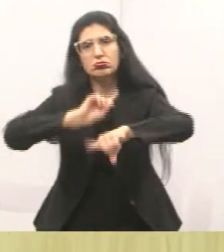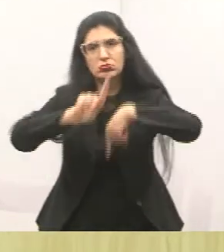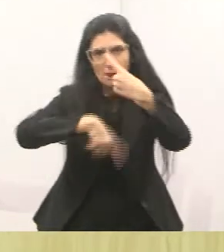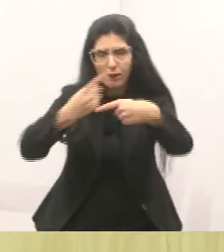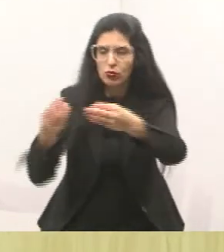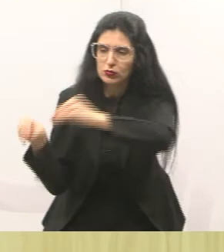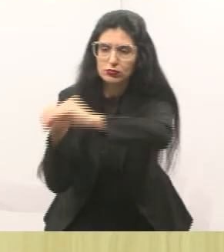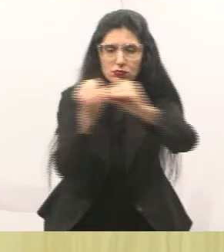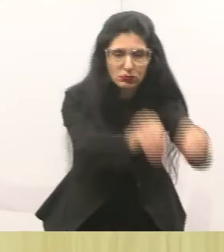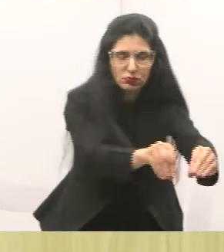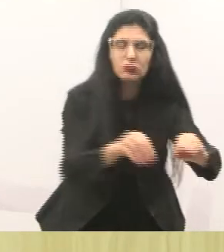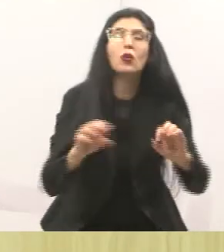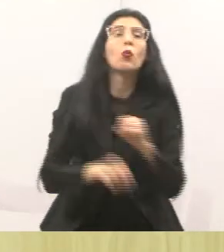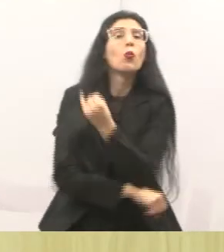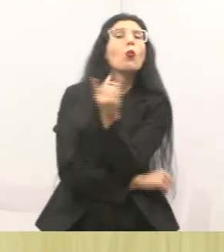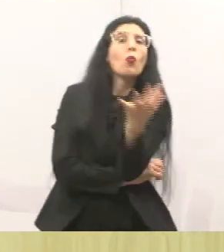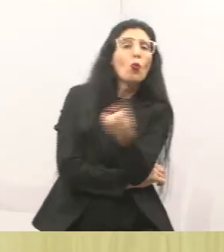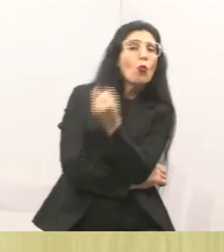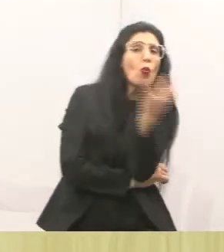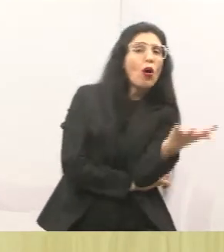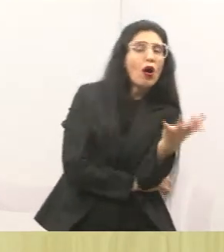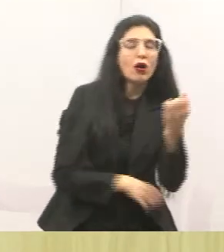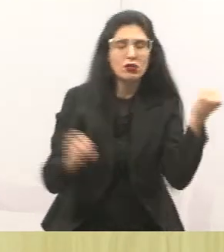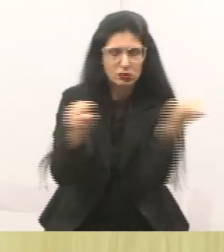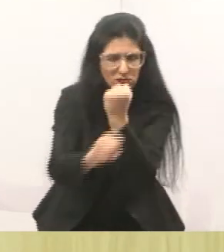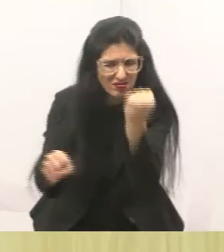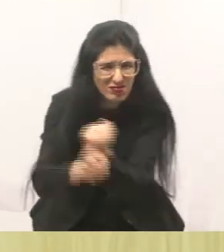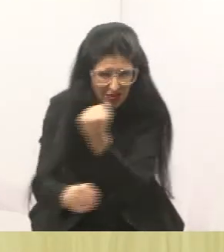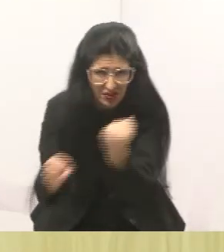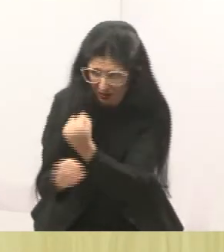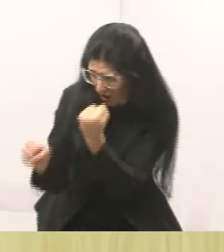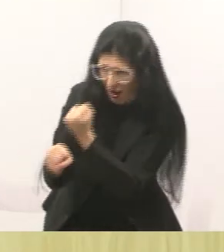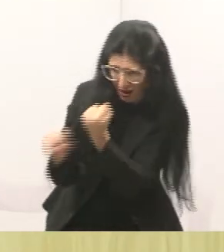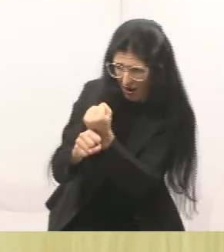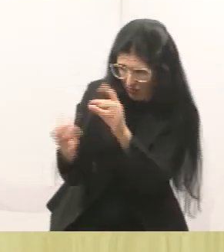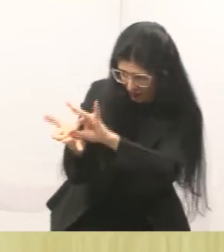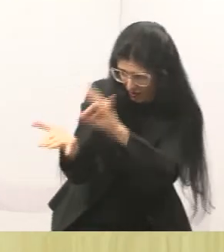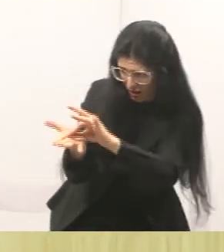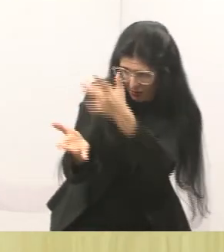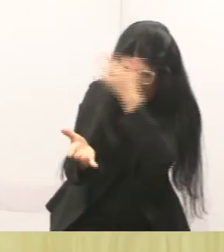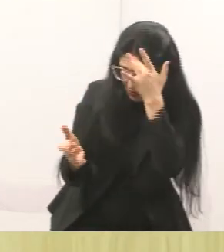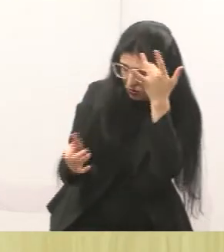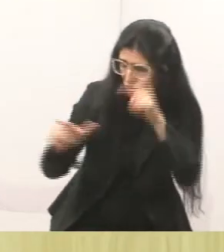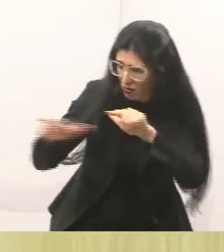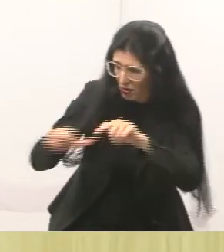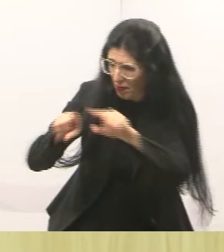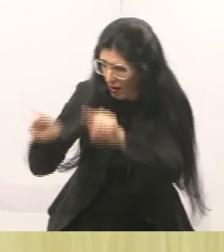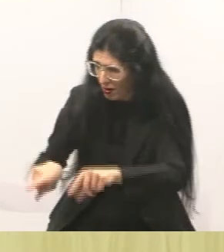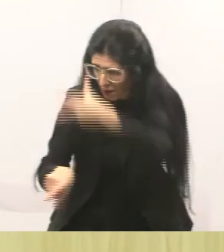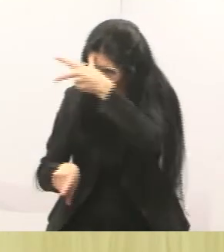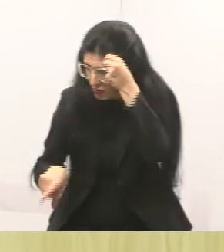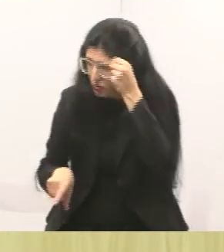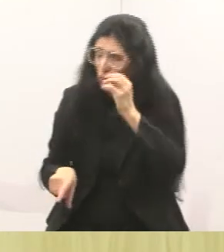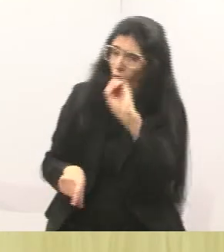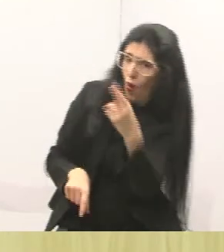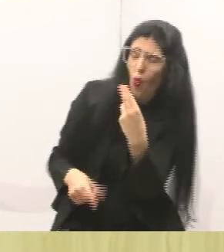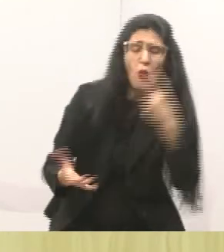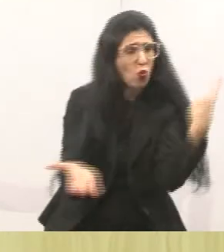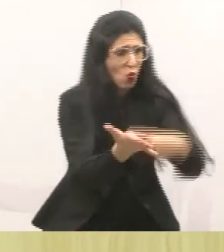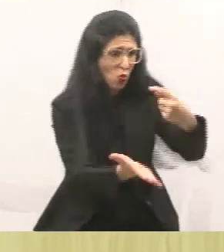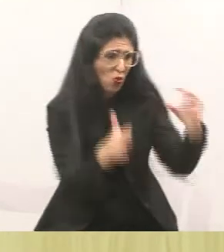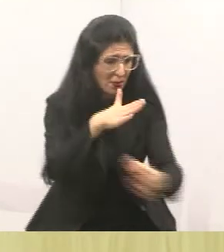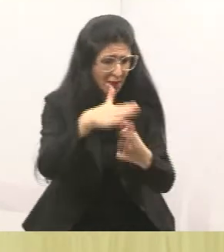posteriormente? Se sim, quais? A reforma está sendo realizada por funcionários da prefeitura ou por empresa contratada?